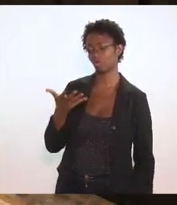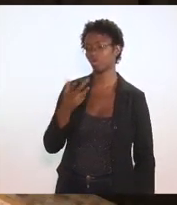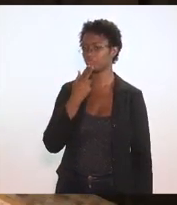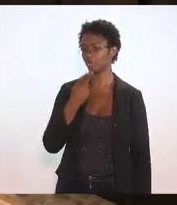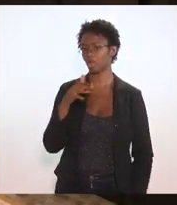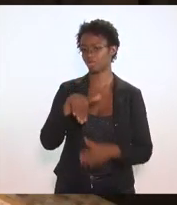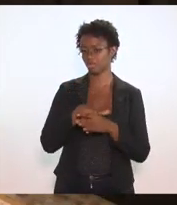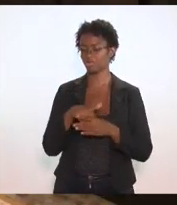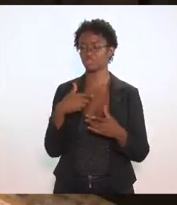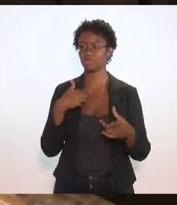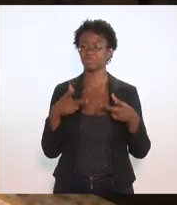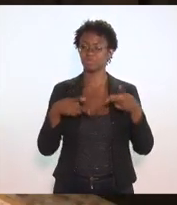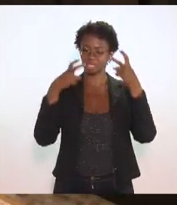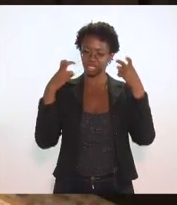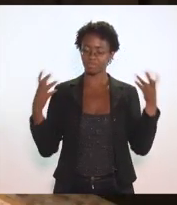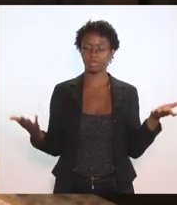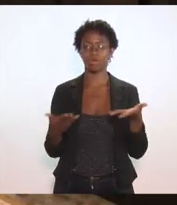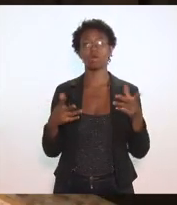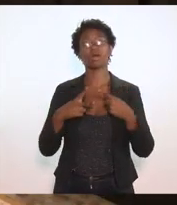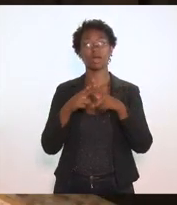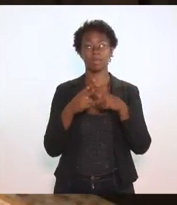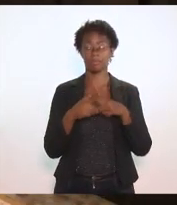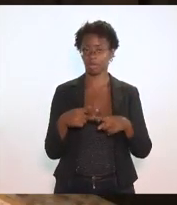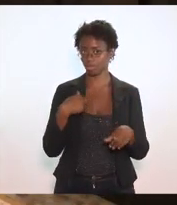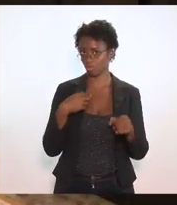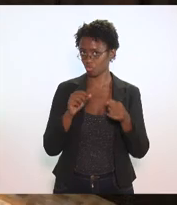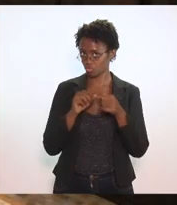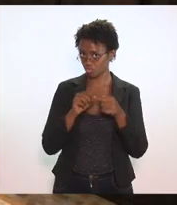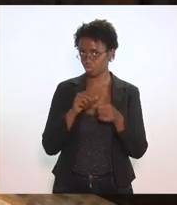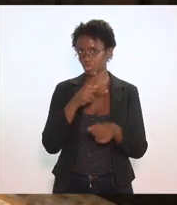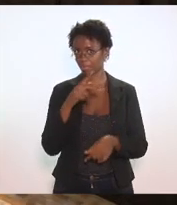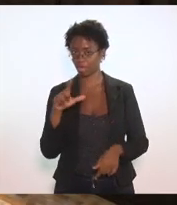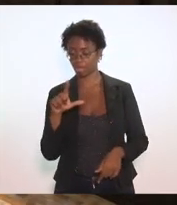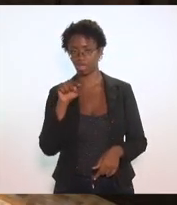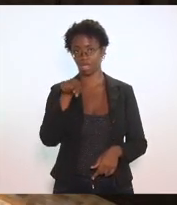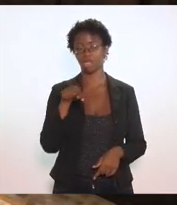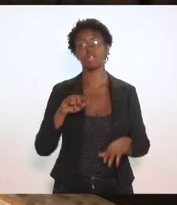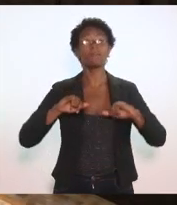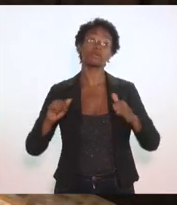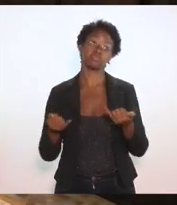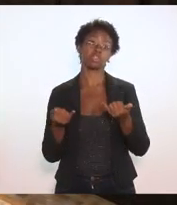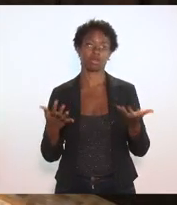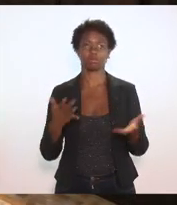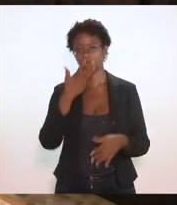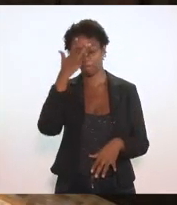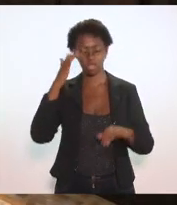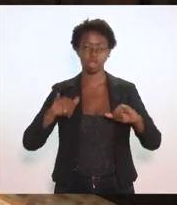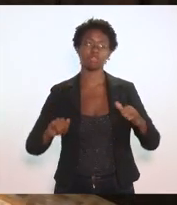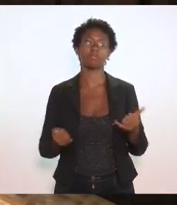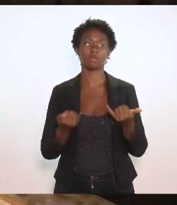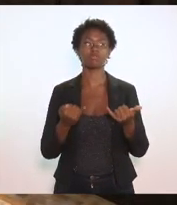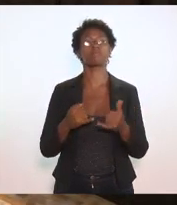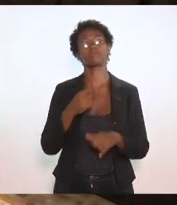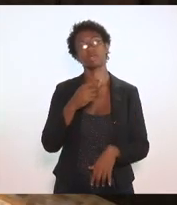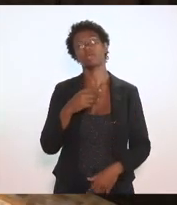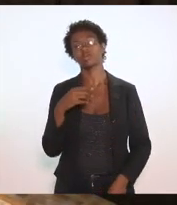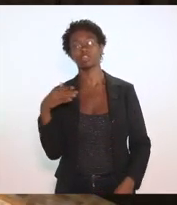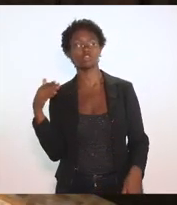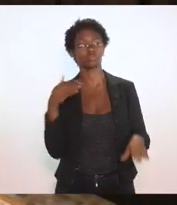percebi agora... que as emendas que eu fiz ao projeto foram aproveitadas. Porque desde que o projeto chegou na CCJ,